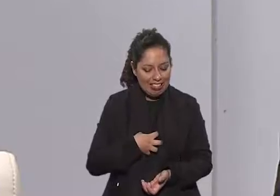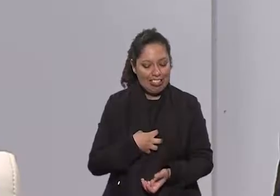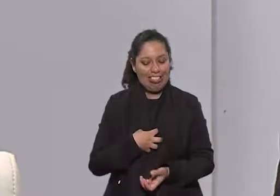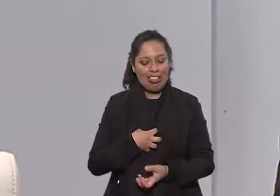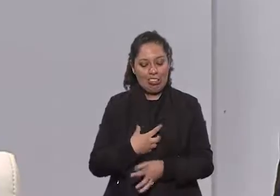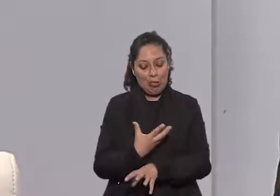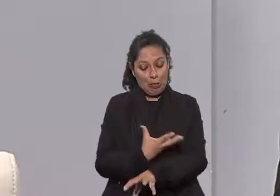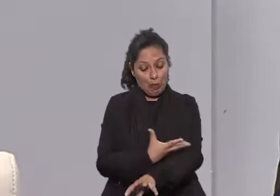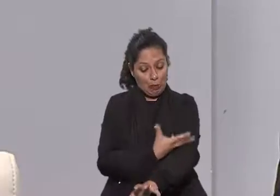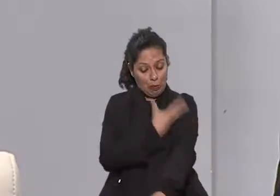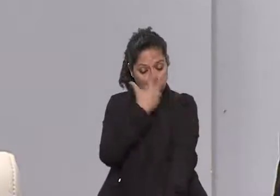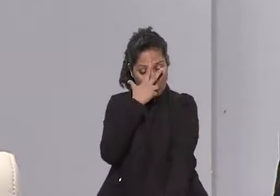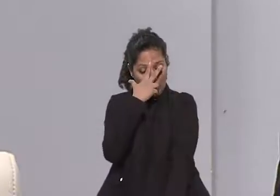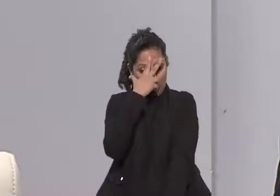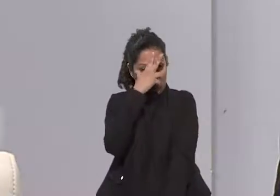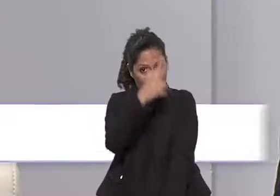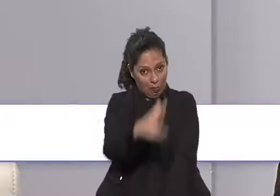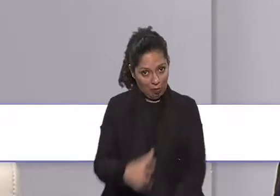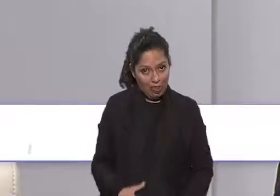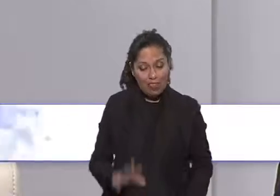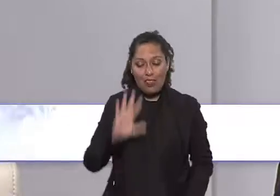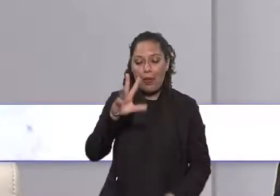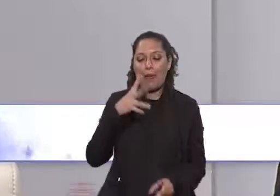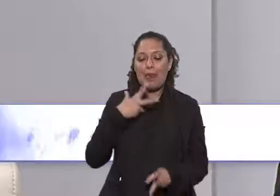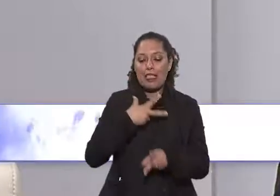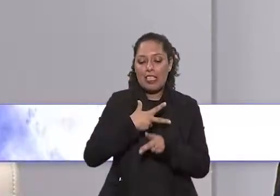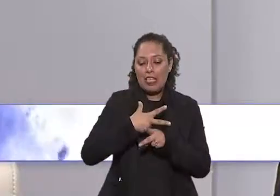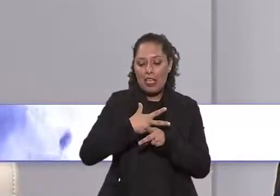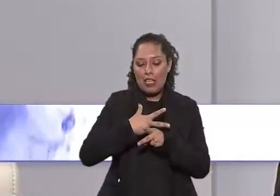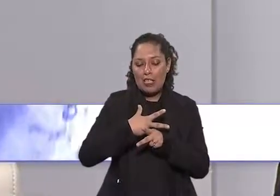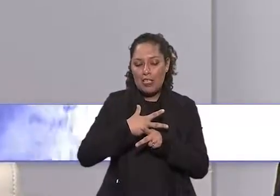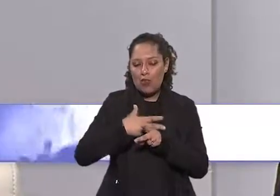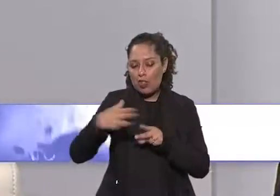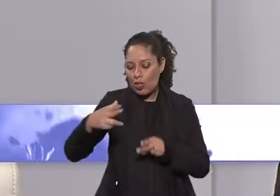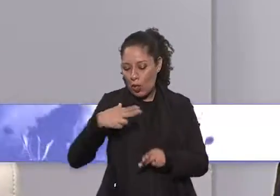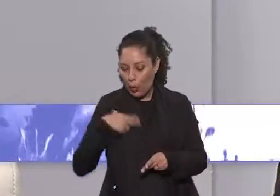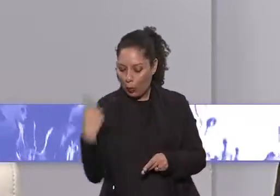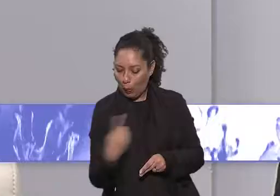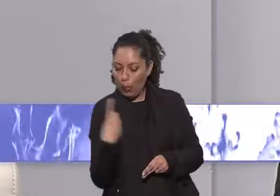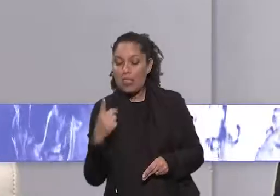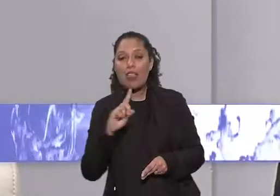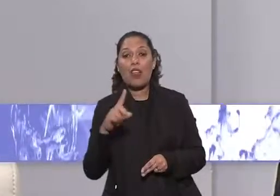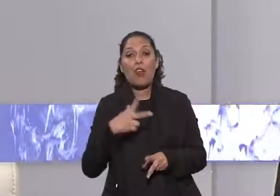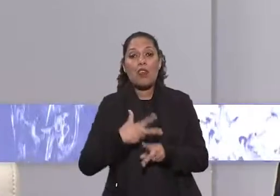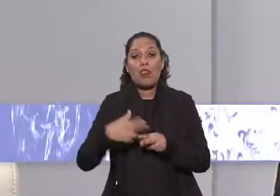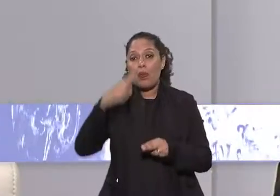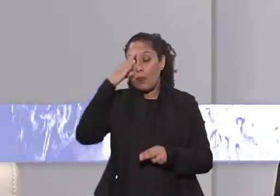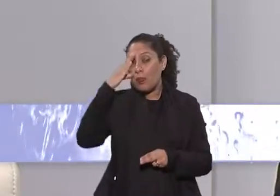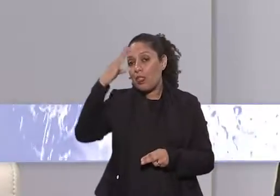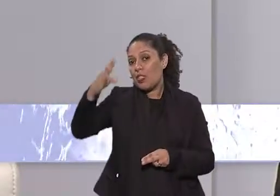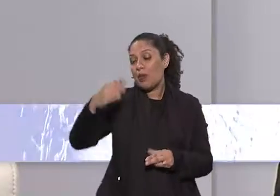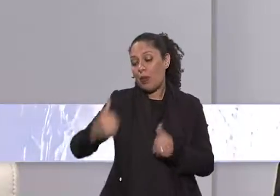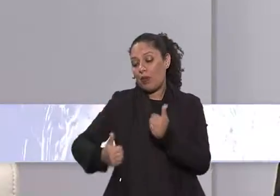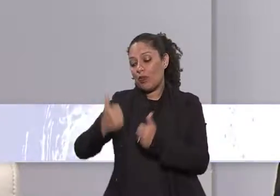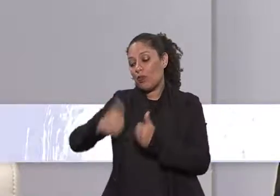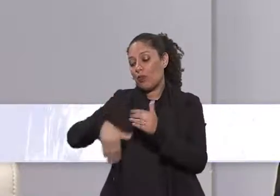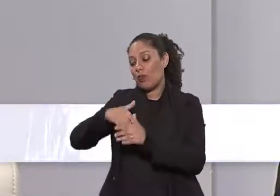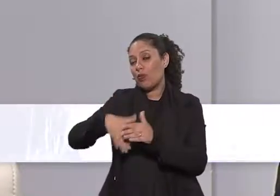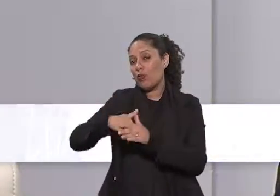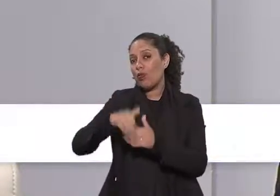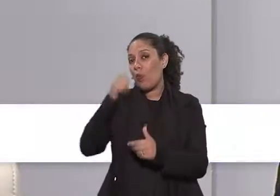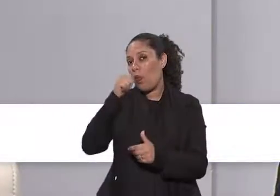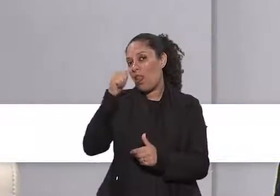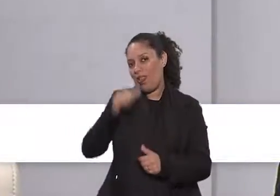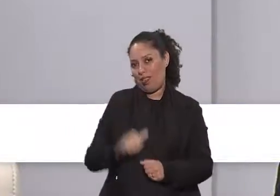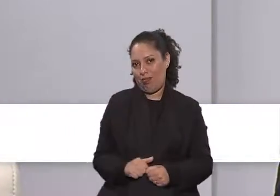assim seria uma emoção muito grande mas seria uma conquista muito grande para o futebol feminino particularmente porque é como eu